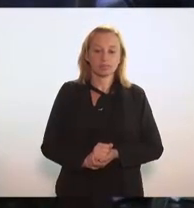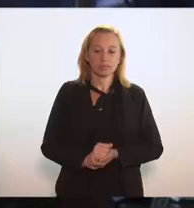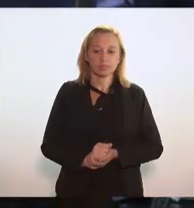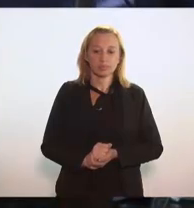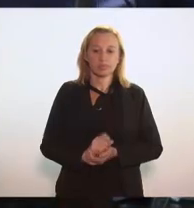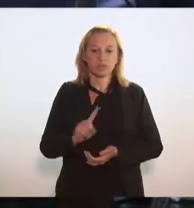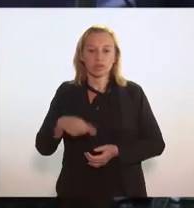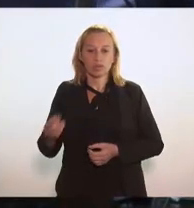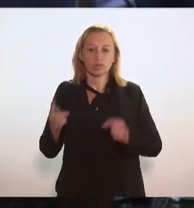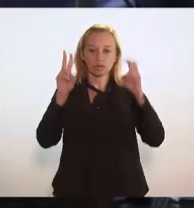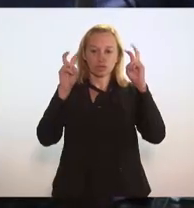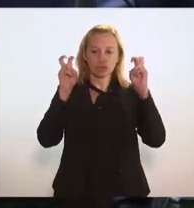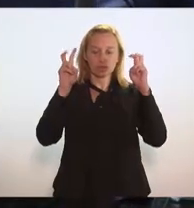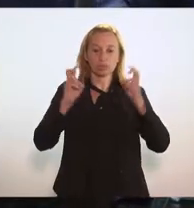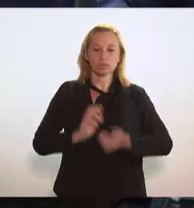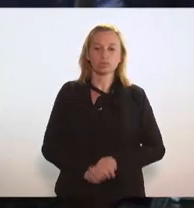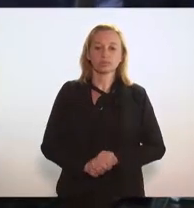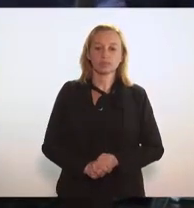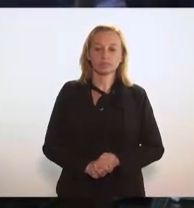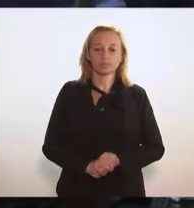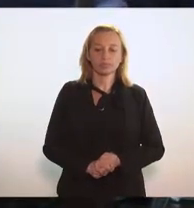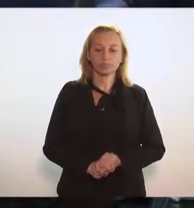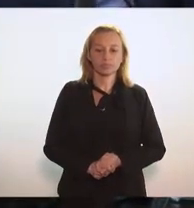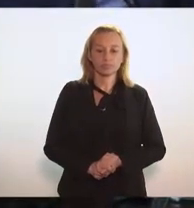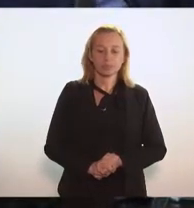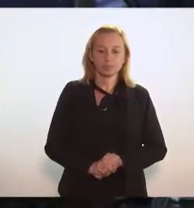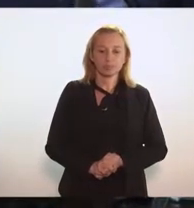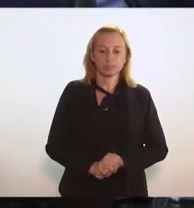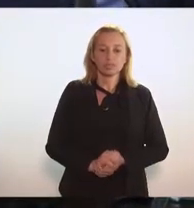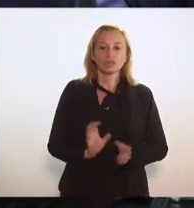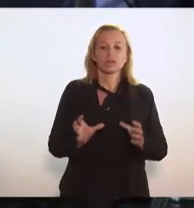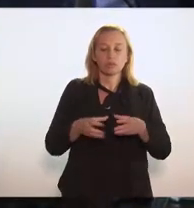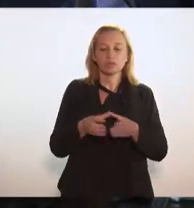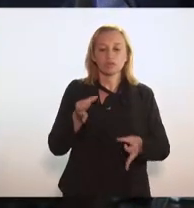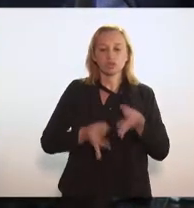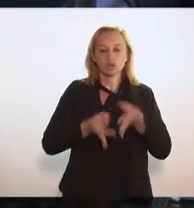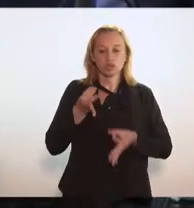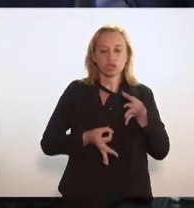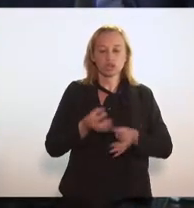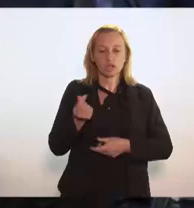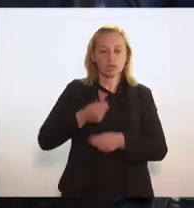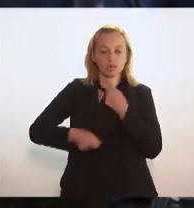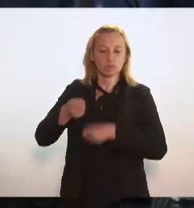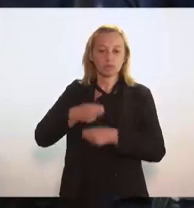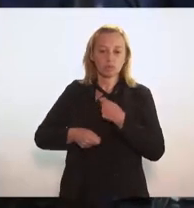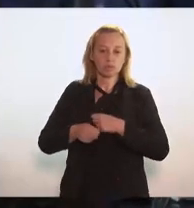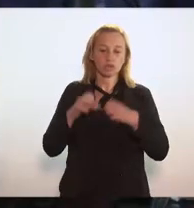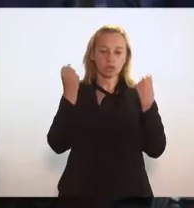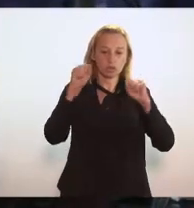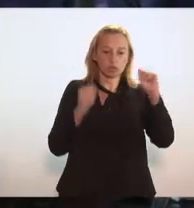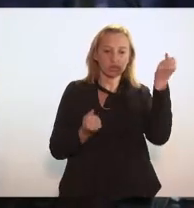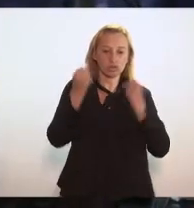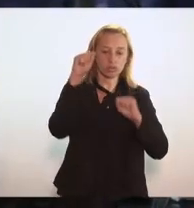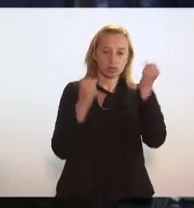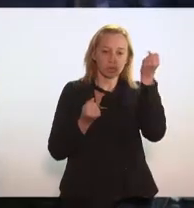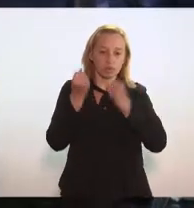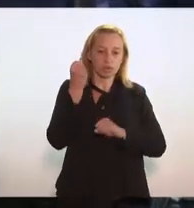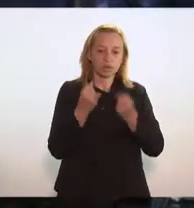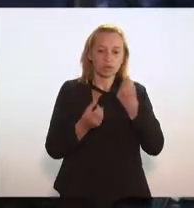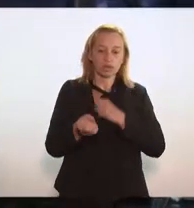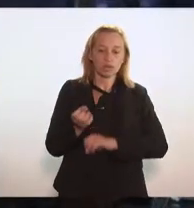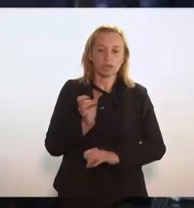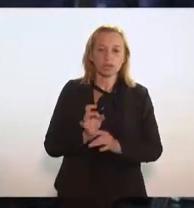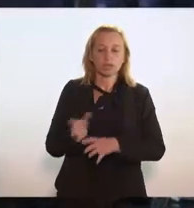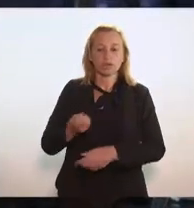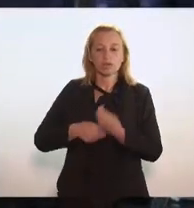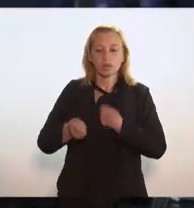e dá outras providências. Dependendo de pareceres das comissões de Constituição, Justiça, de Economia, Indústria e Comércio, Tributação, Controle da